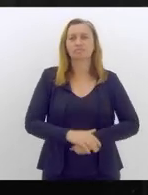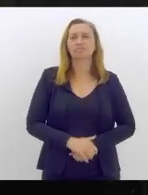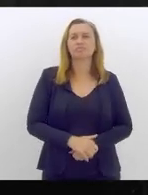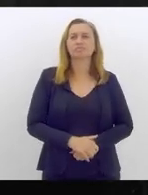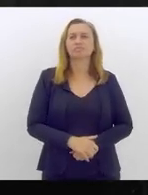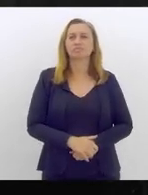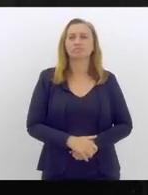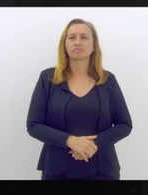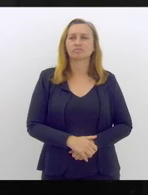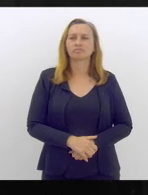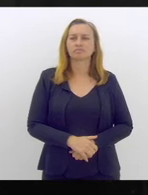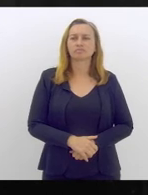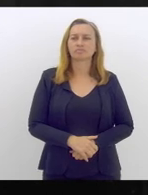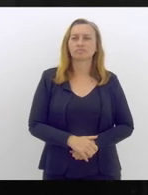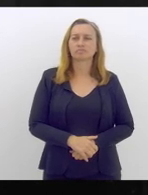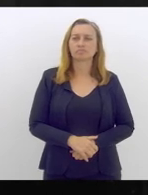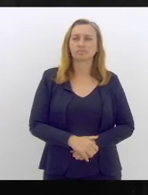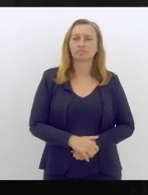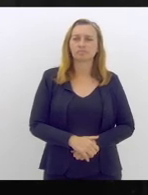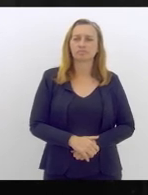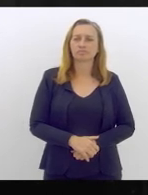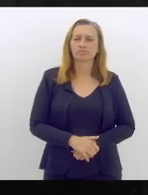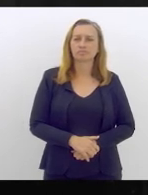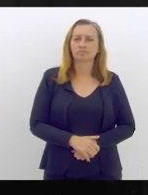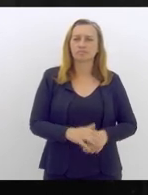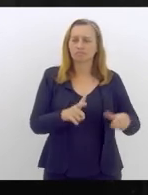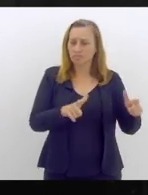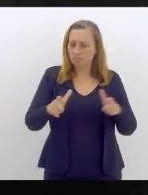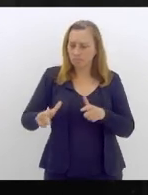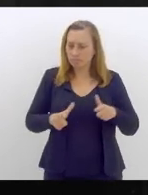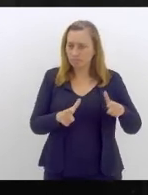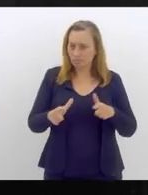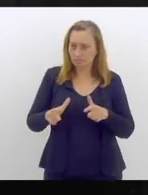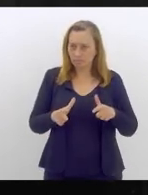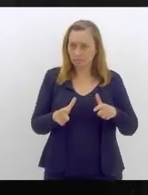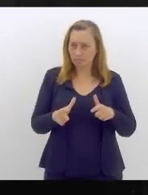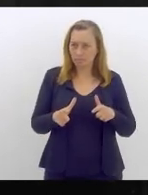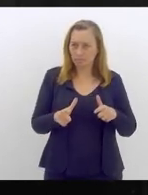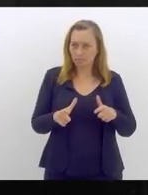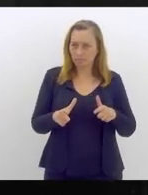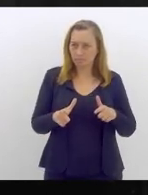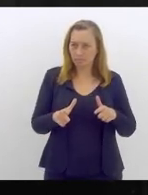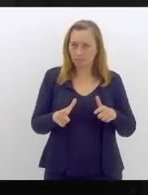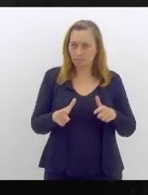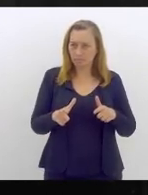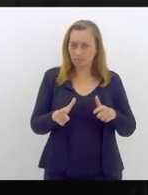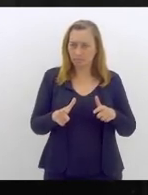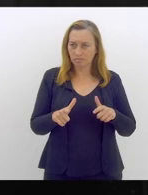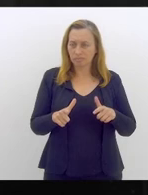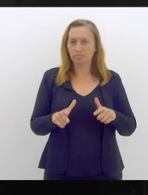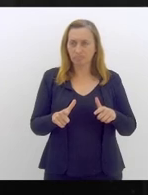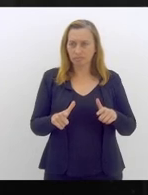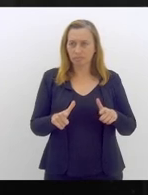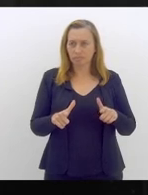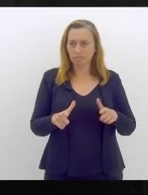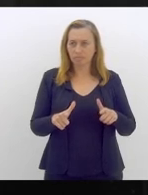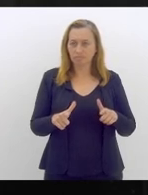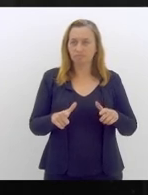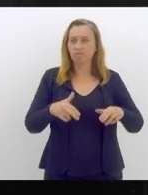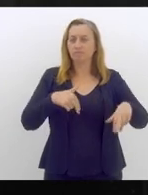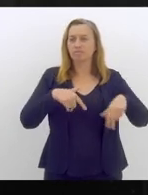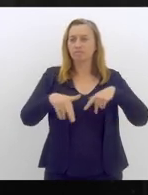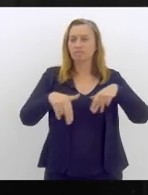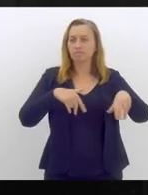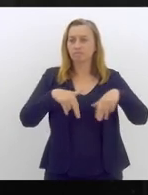dos condomínios residenciais e comerciais a fixarem nas áreas comuns e de circulação